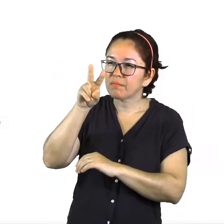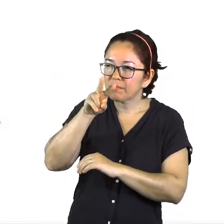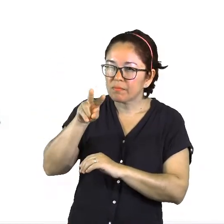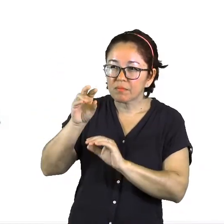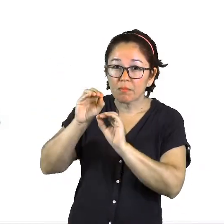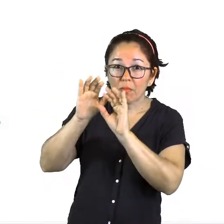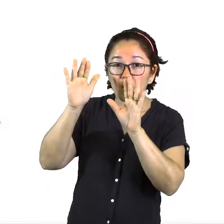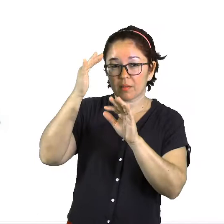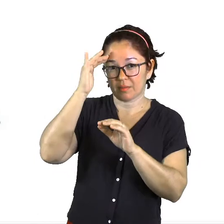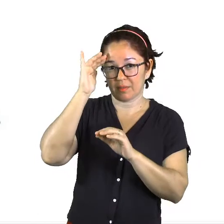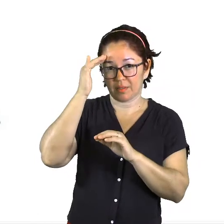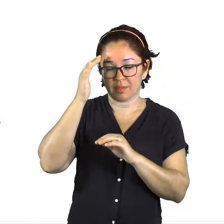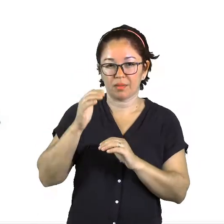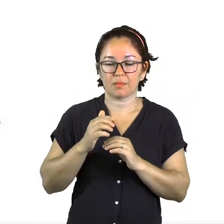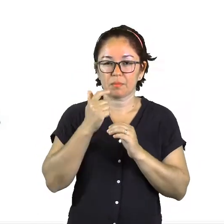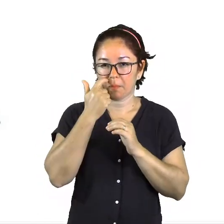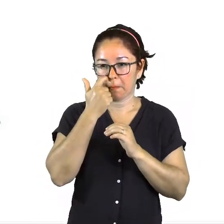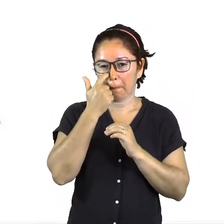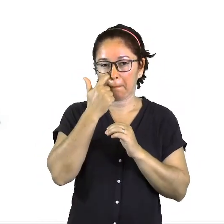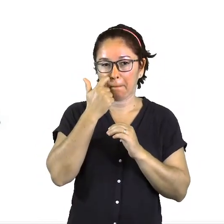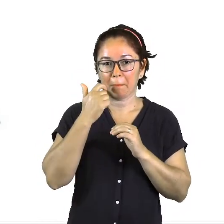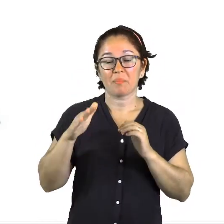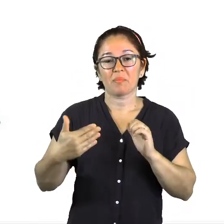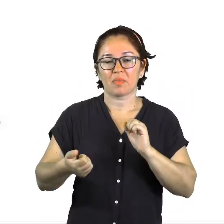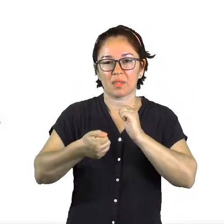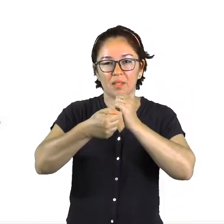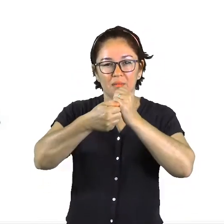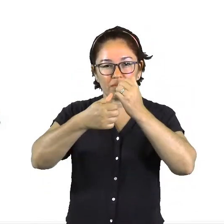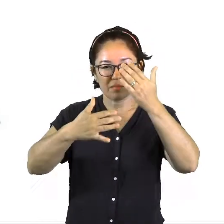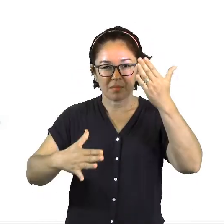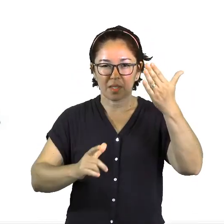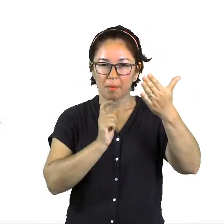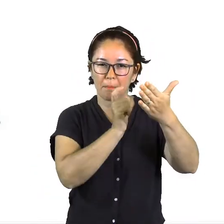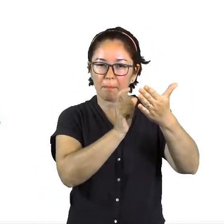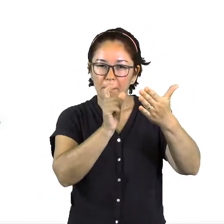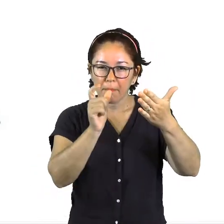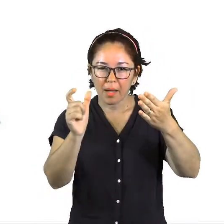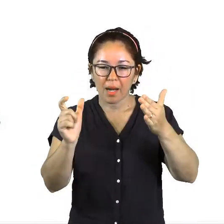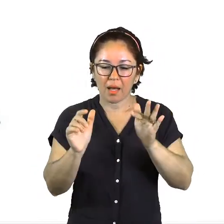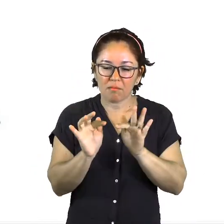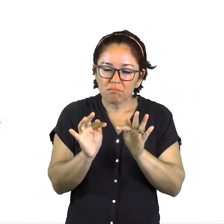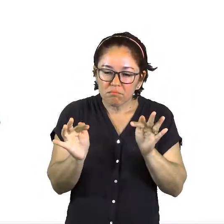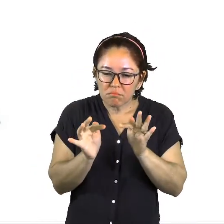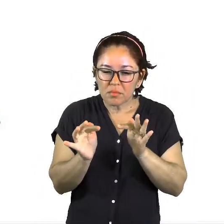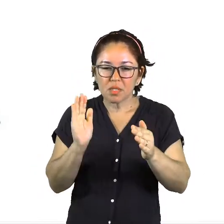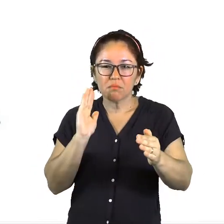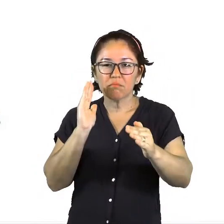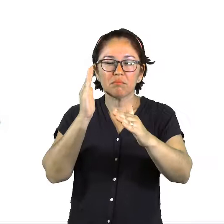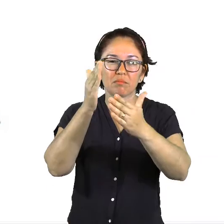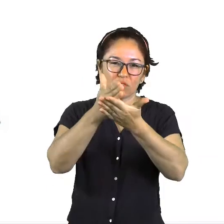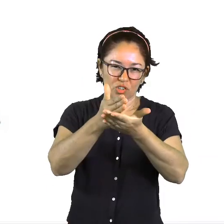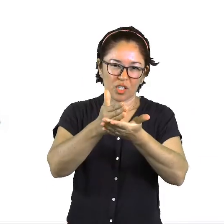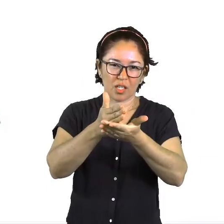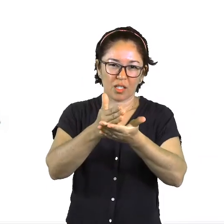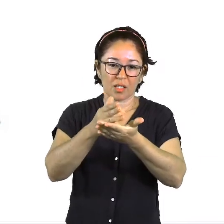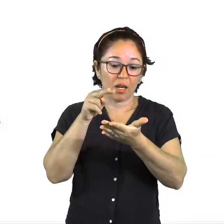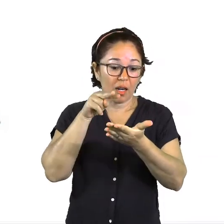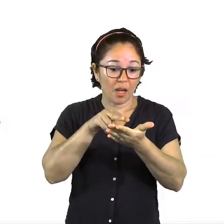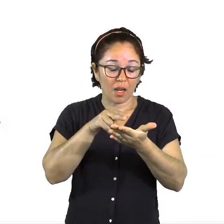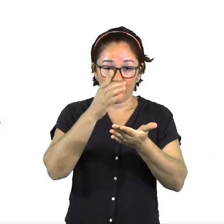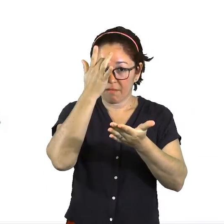direta, traduzindo conceitos e termos técnicos por meio de analogias baseadas